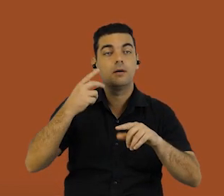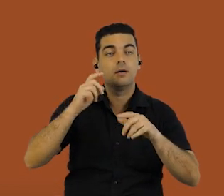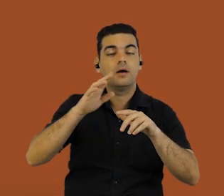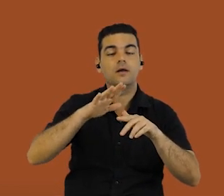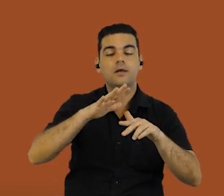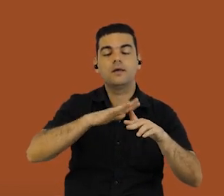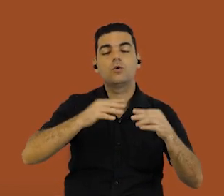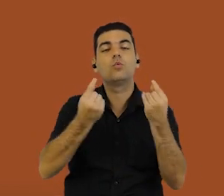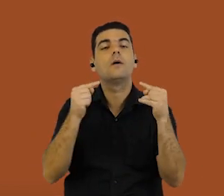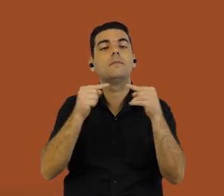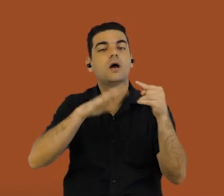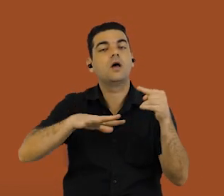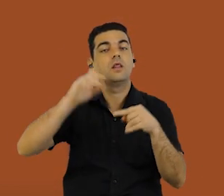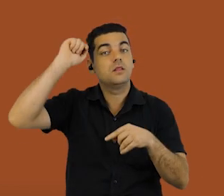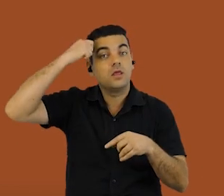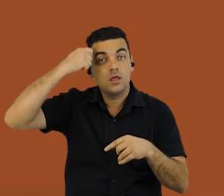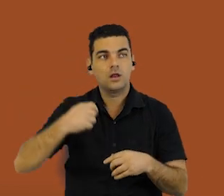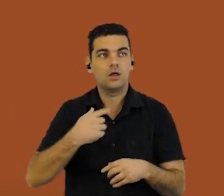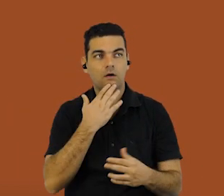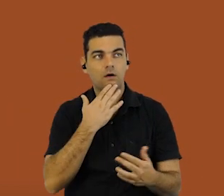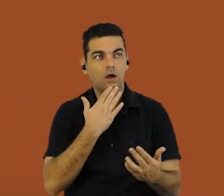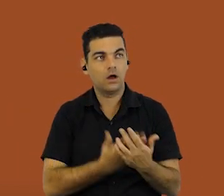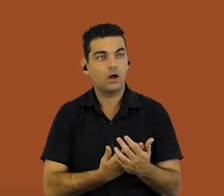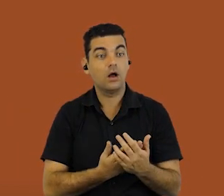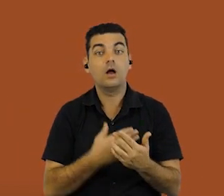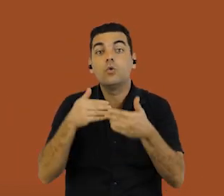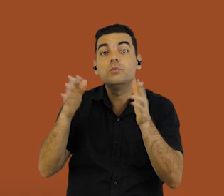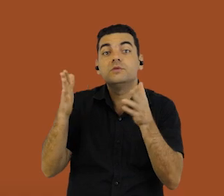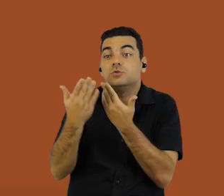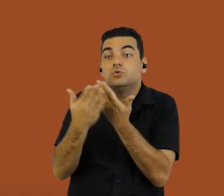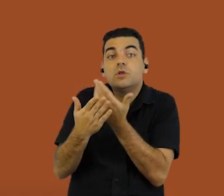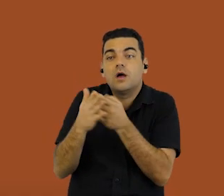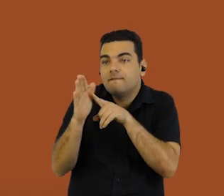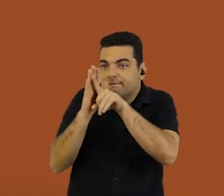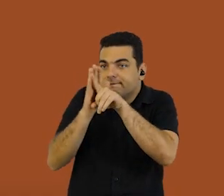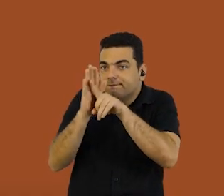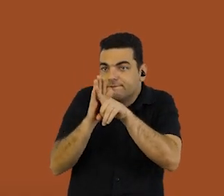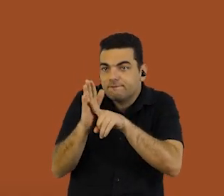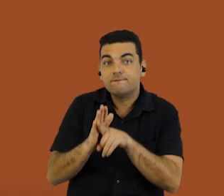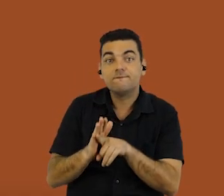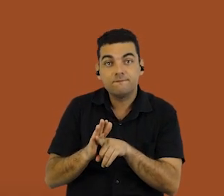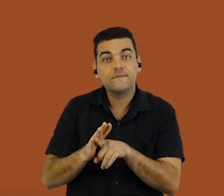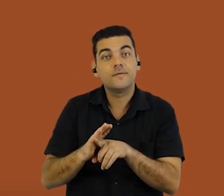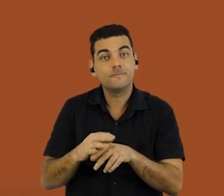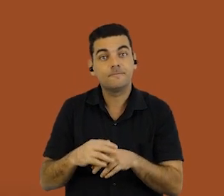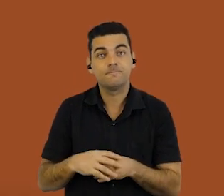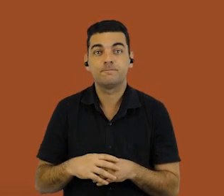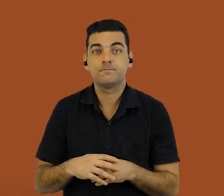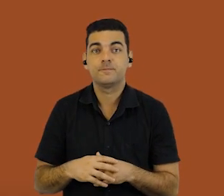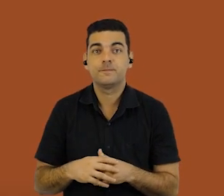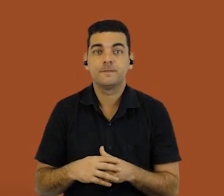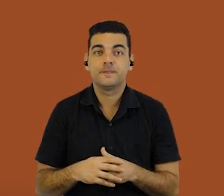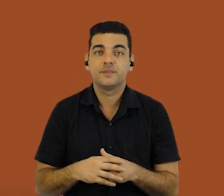na realidade, parte das minhas investigações por meio da etnomatemática.